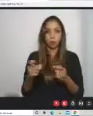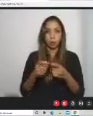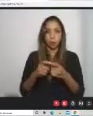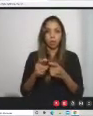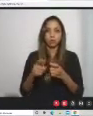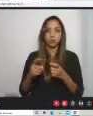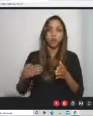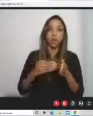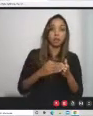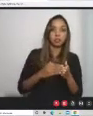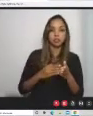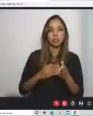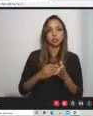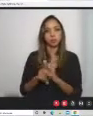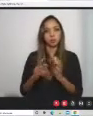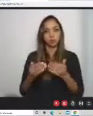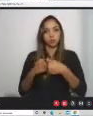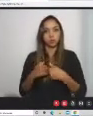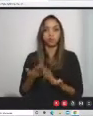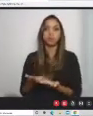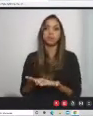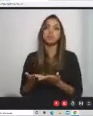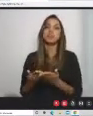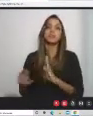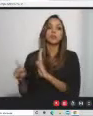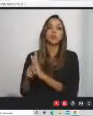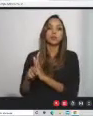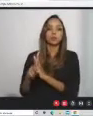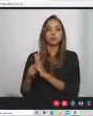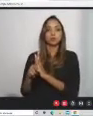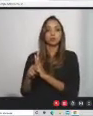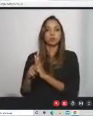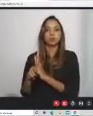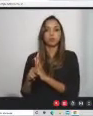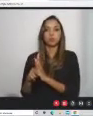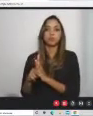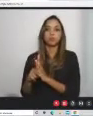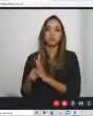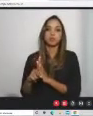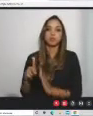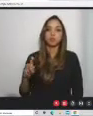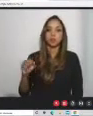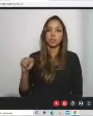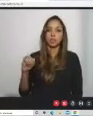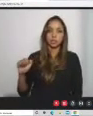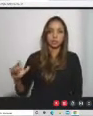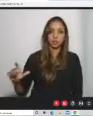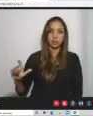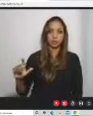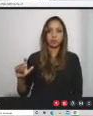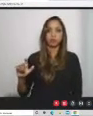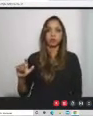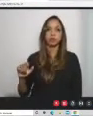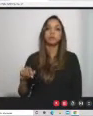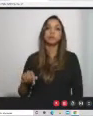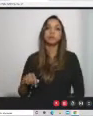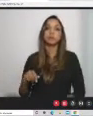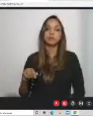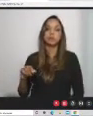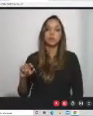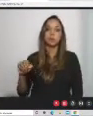no âmbito do município de Parnamirim. Ao topo do legislativo municipal, vereadores Ana Carolina Carvalho de Lima, Pires, Carol Pires e